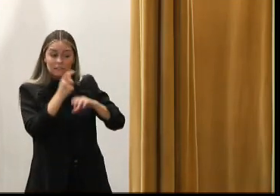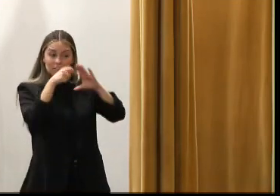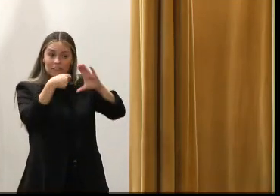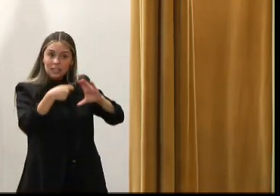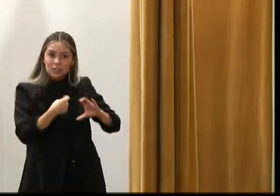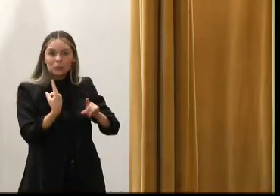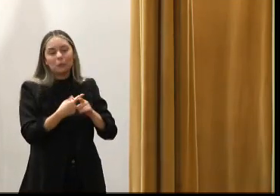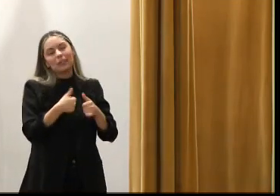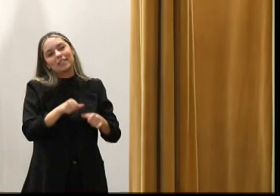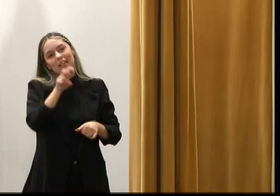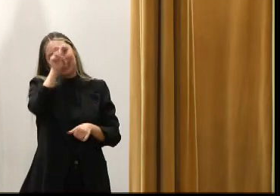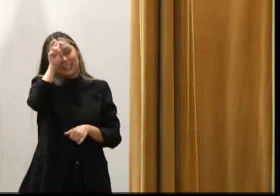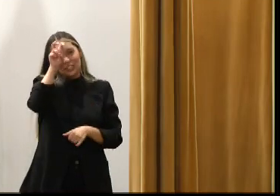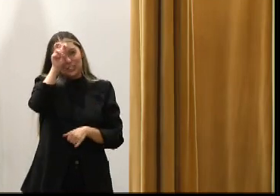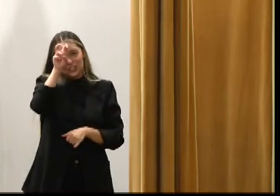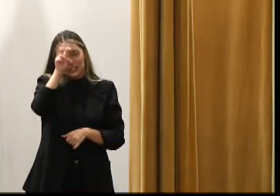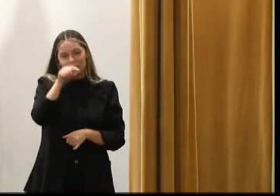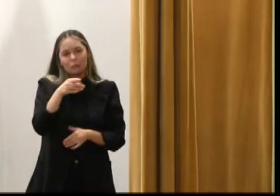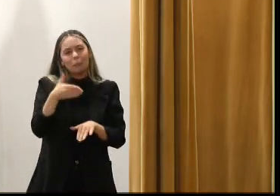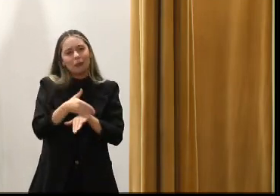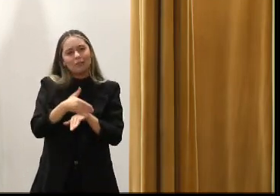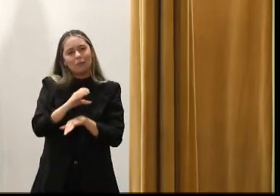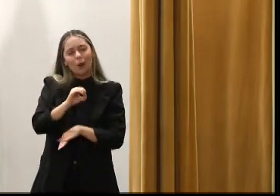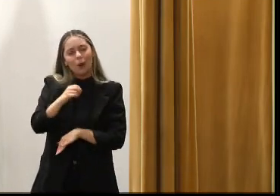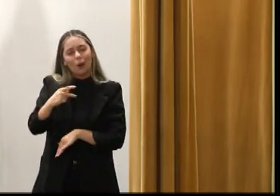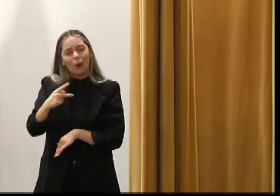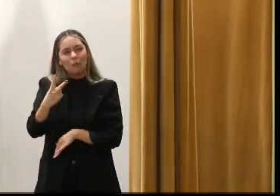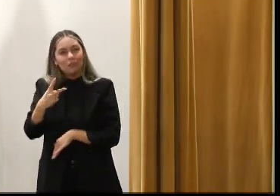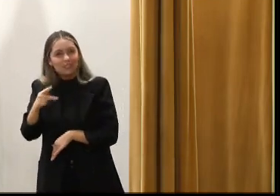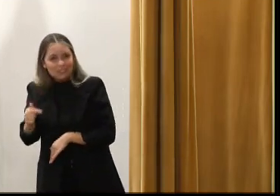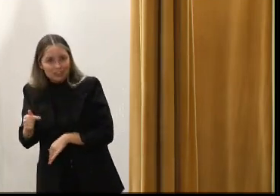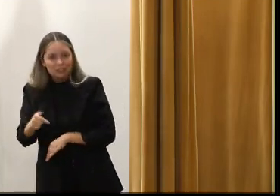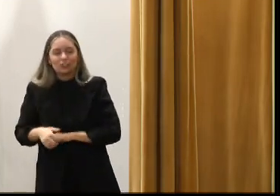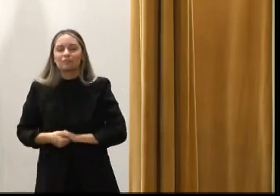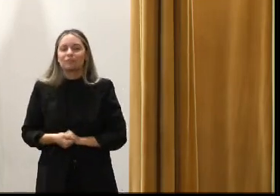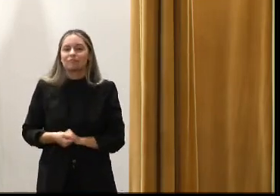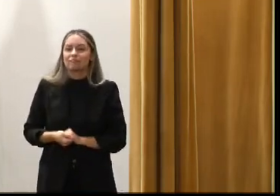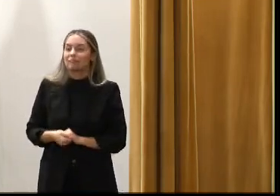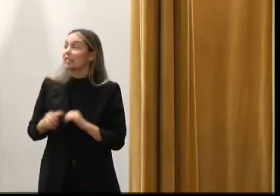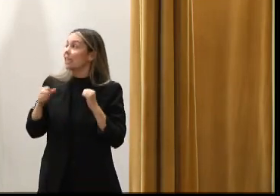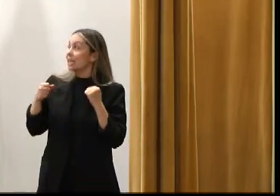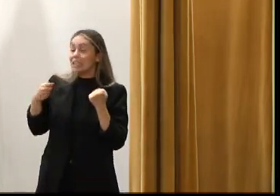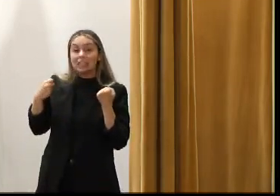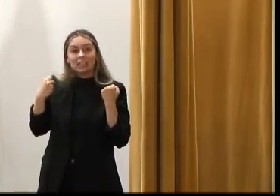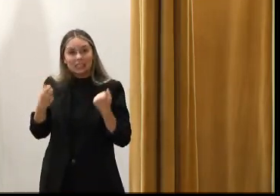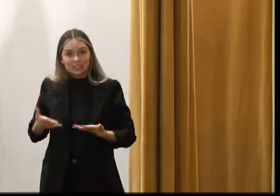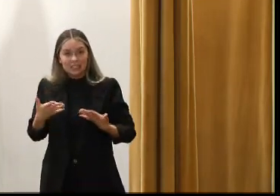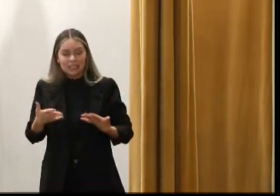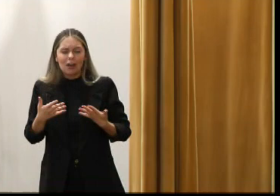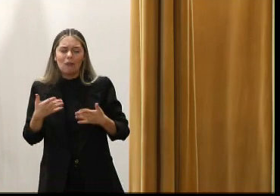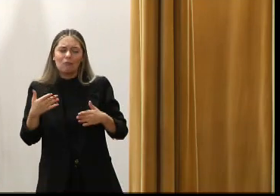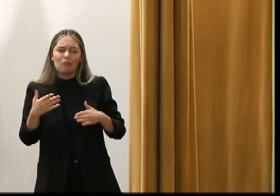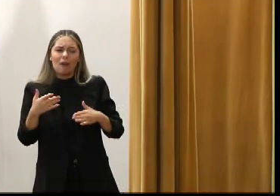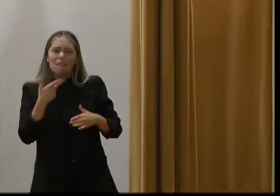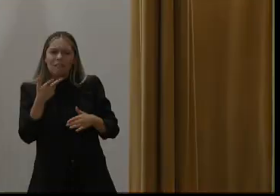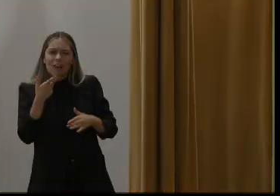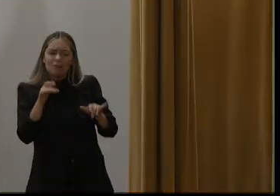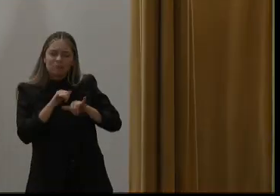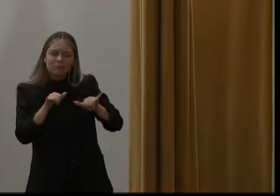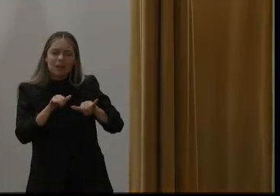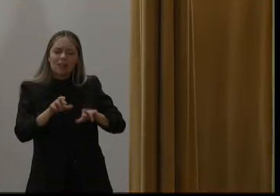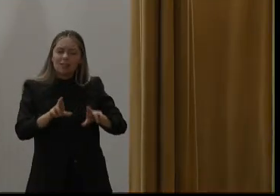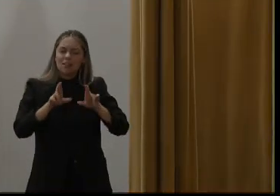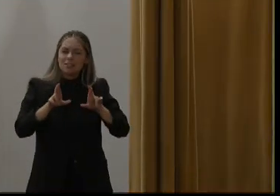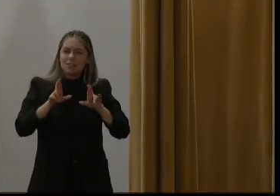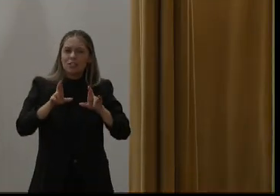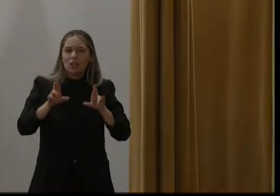está no Egito participando da COP27. Pessoal, passando para desejar um excelente evento a